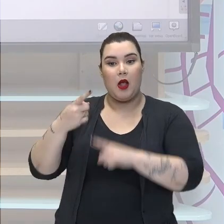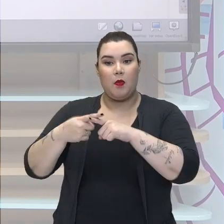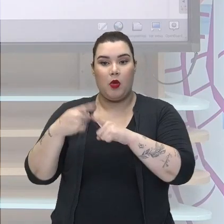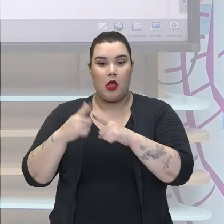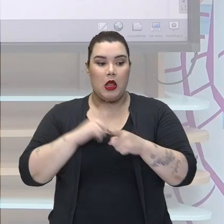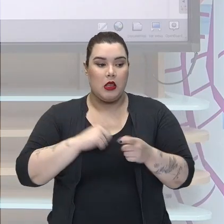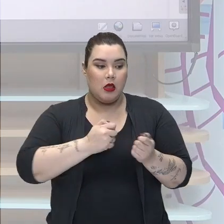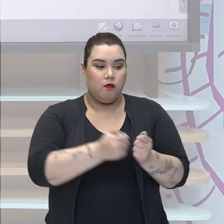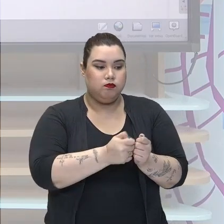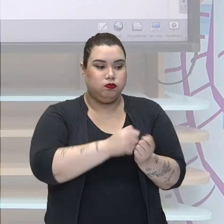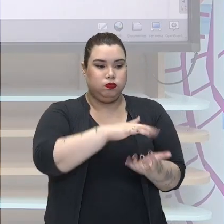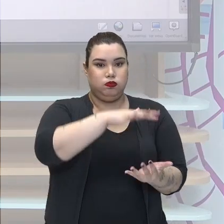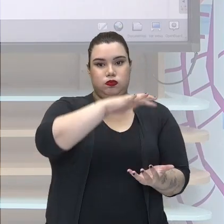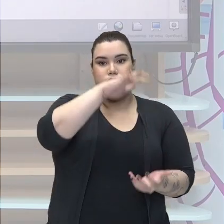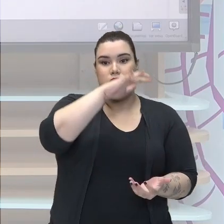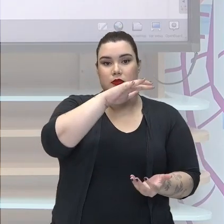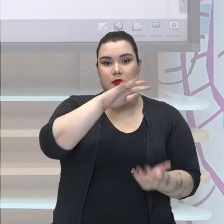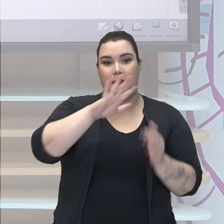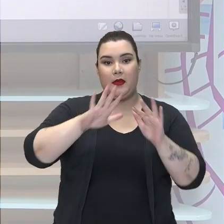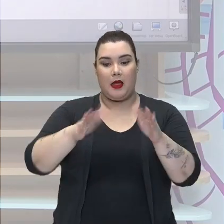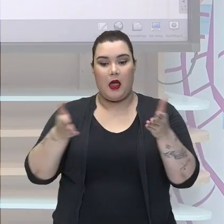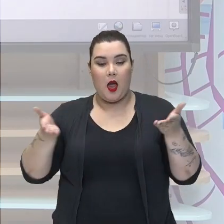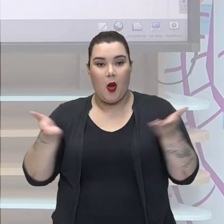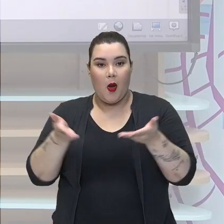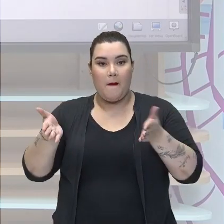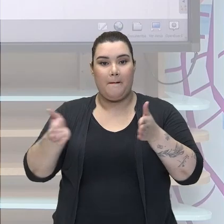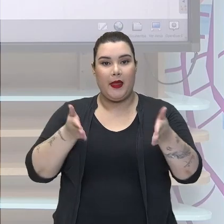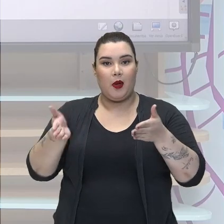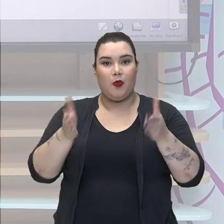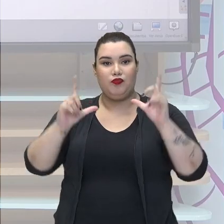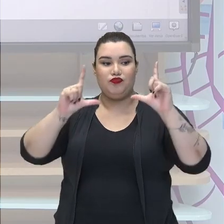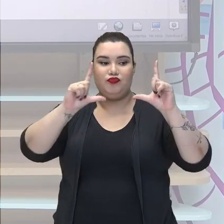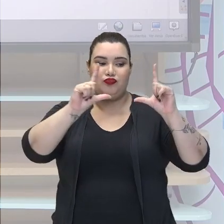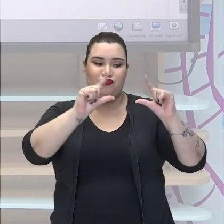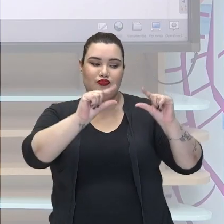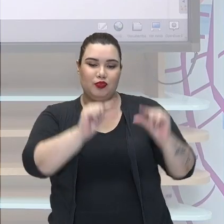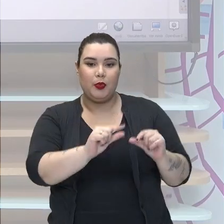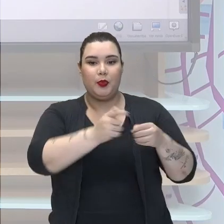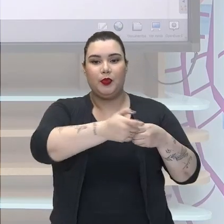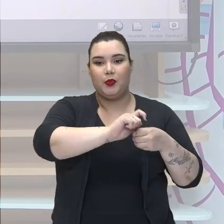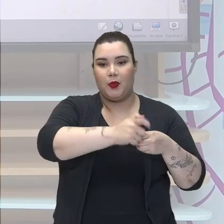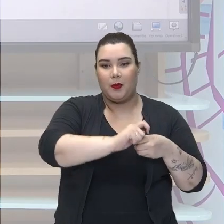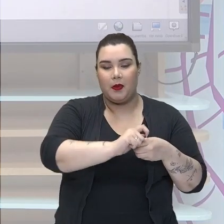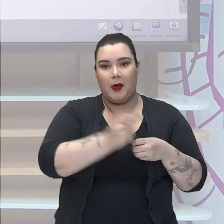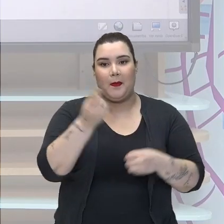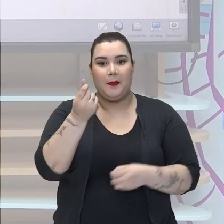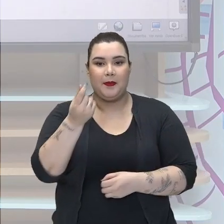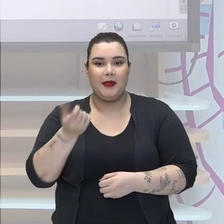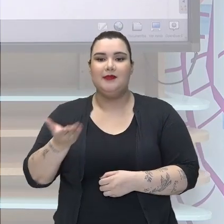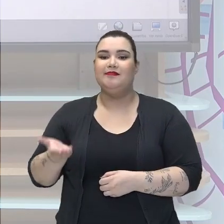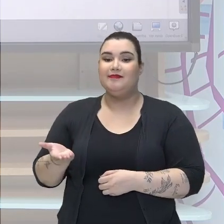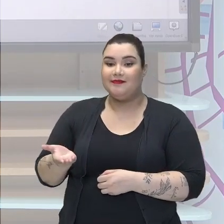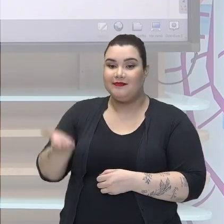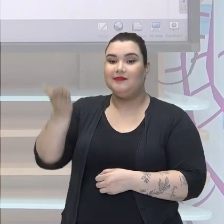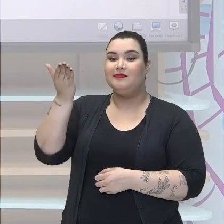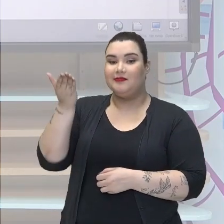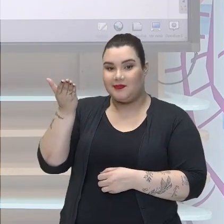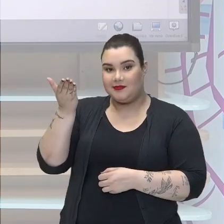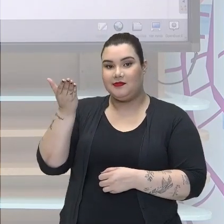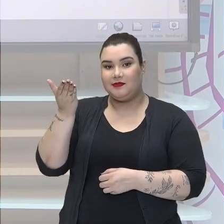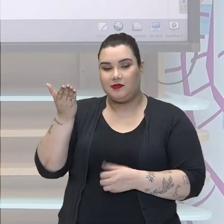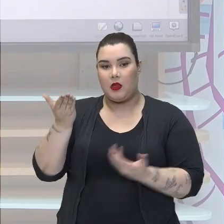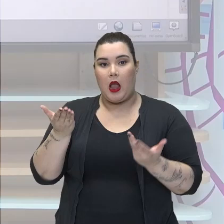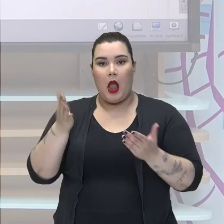tá? Agora nós estamos na entre-safra. Tem pouco Tucumã. O que aconteceu com o preço? Subiu bastante. O quilo, em